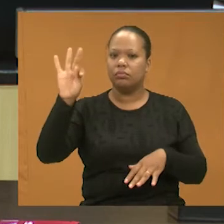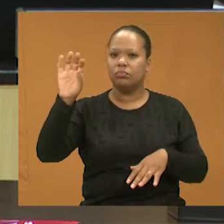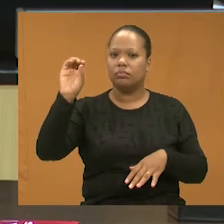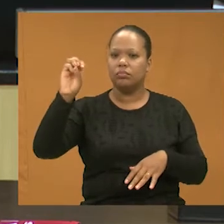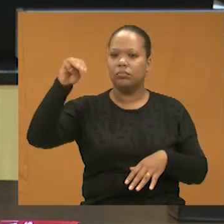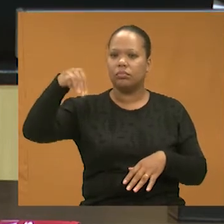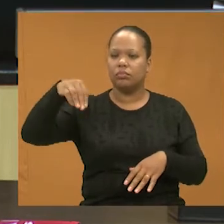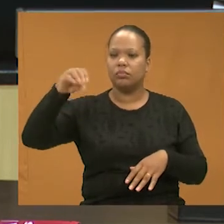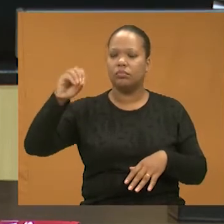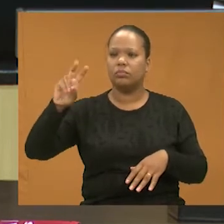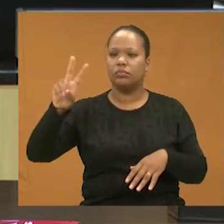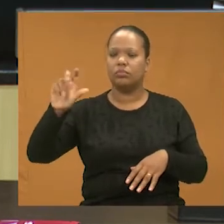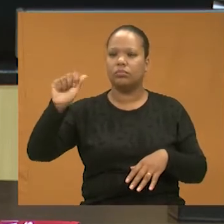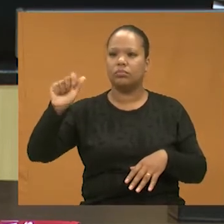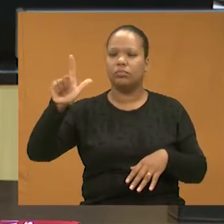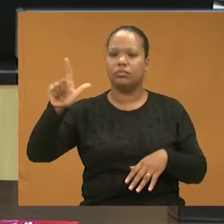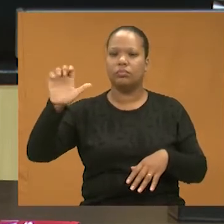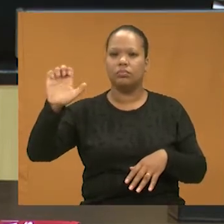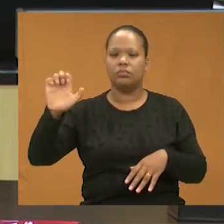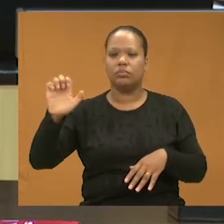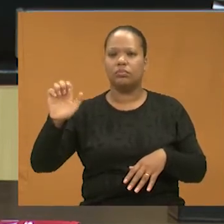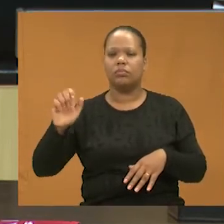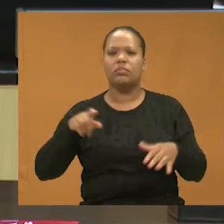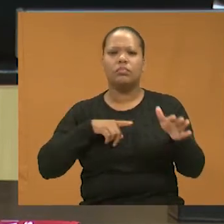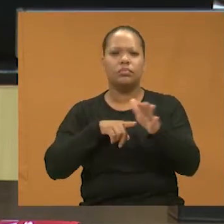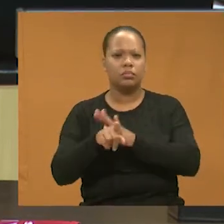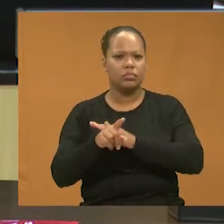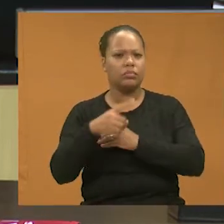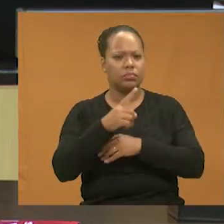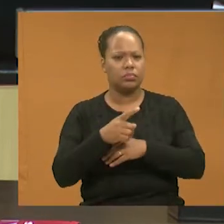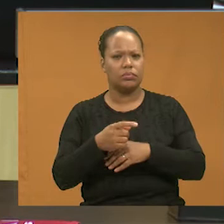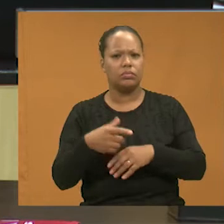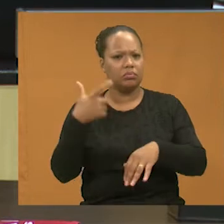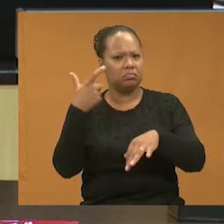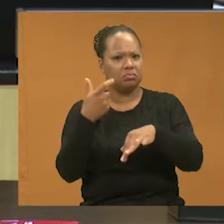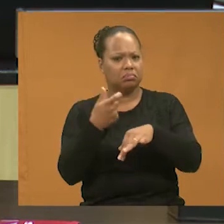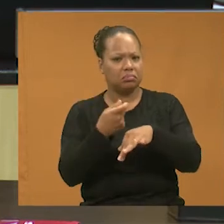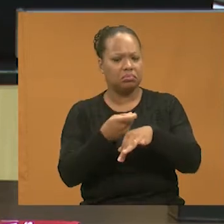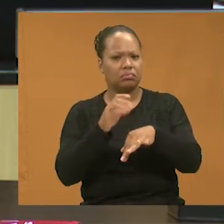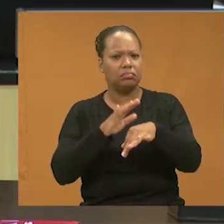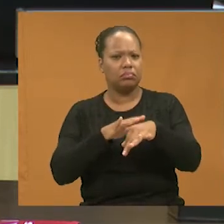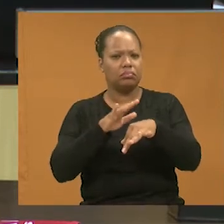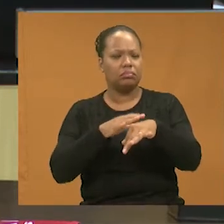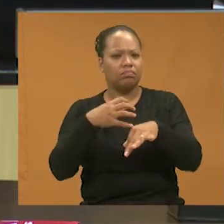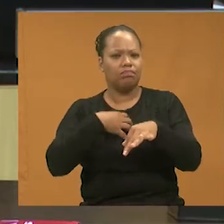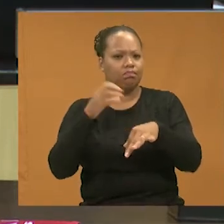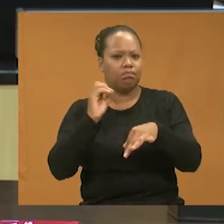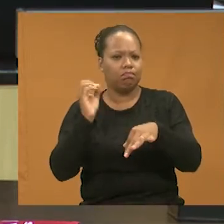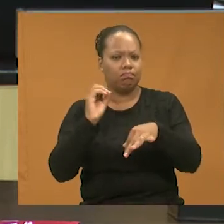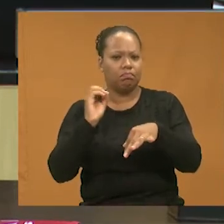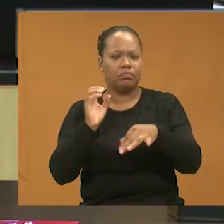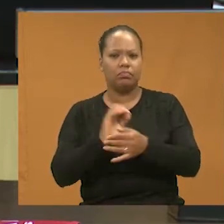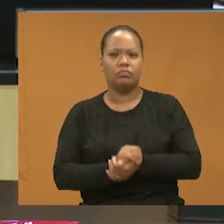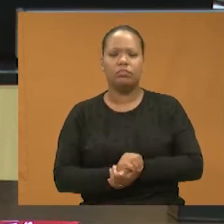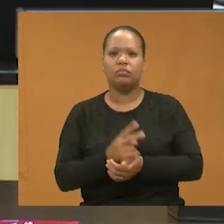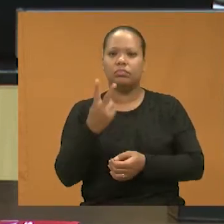com sedativo? Se não, por qual motivo a Prefeitura não disponibiliza a sedação? Terceiro, nos últimos